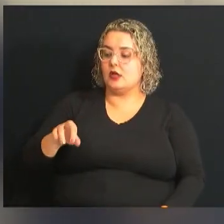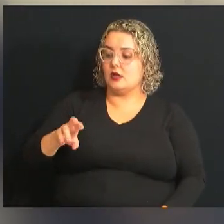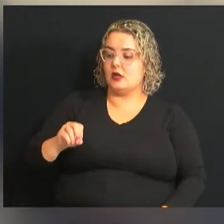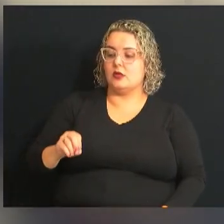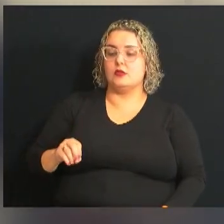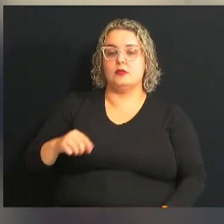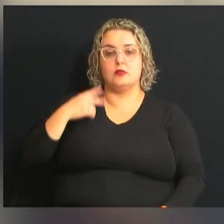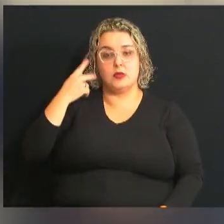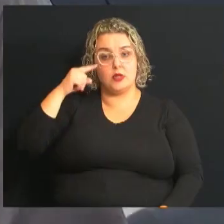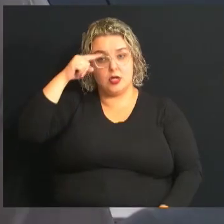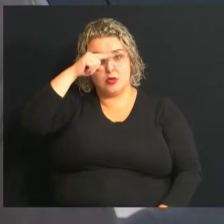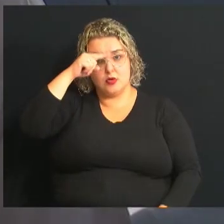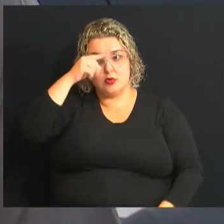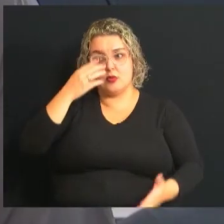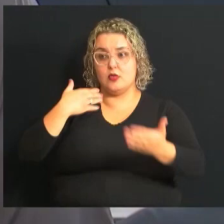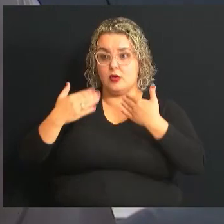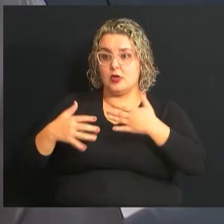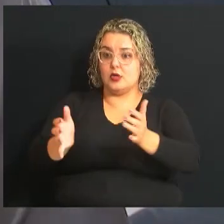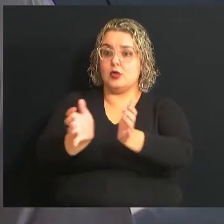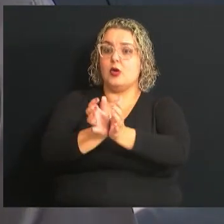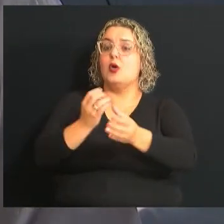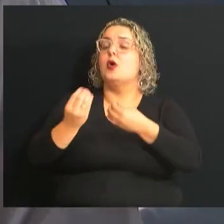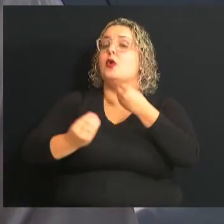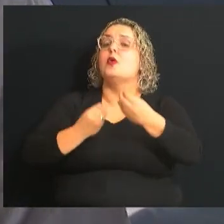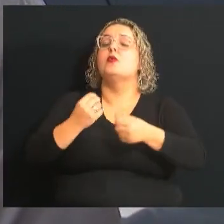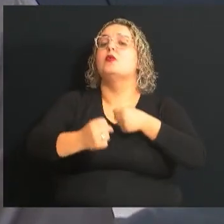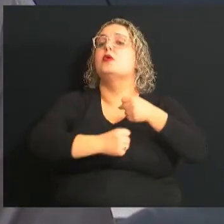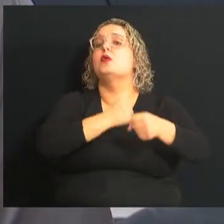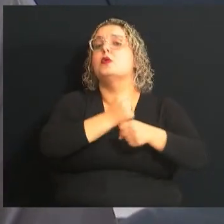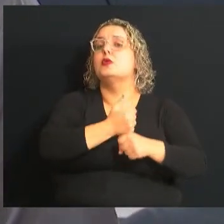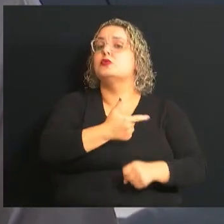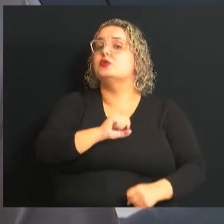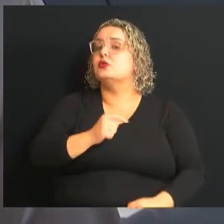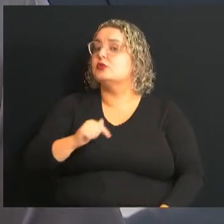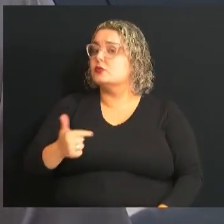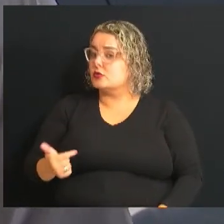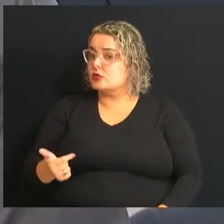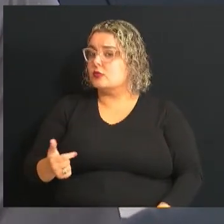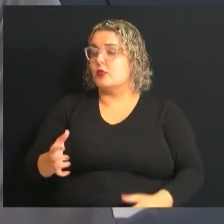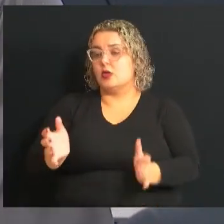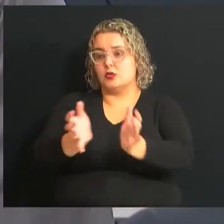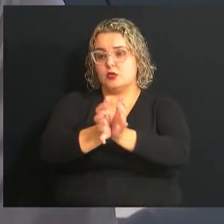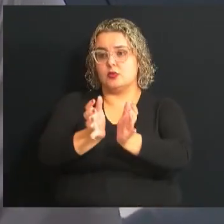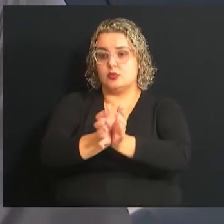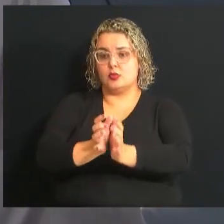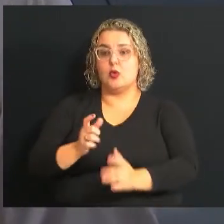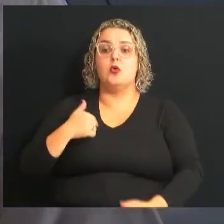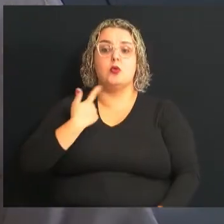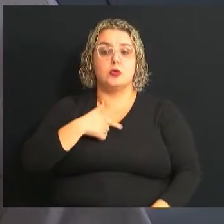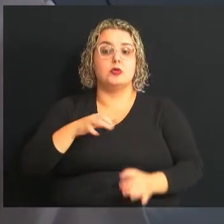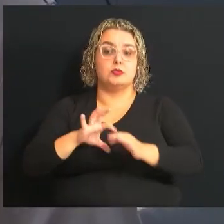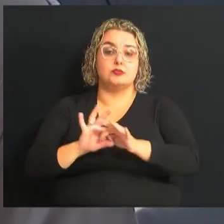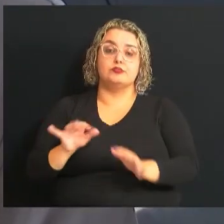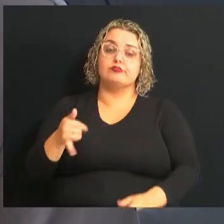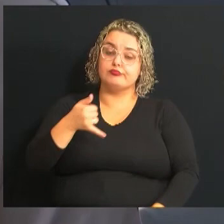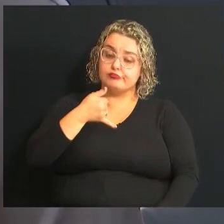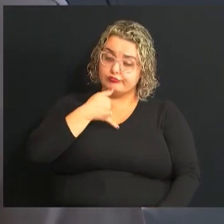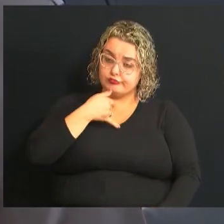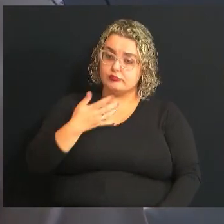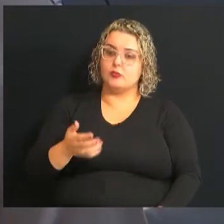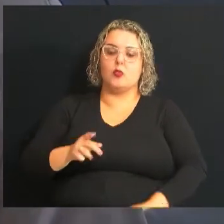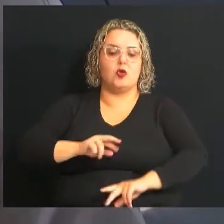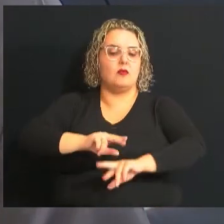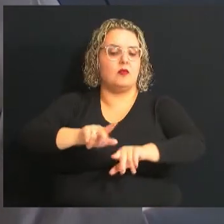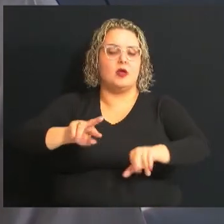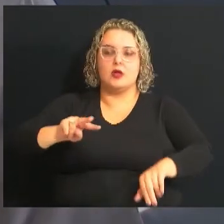Alejandro, falou com a nossa equipe como foi o ano de 2022 para o grupo. O que nos deixa triste é que por diversas